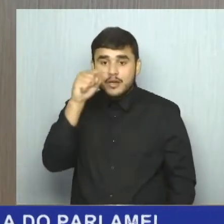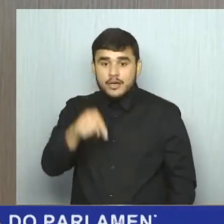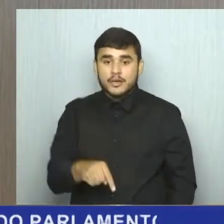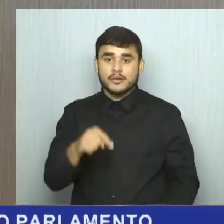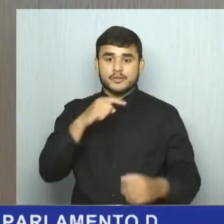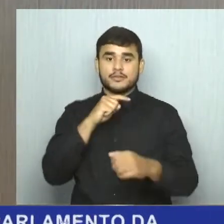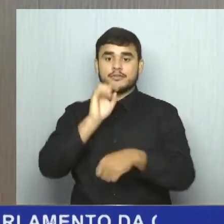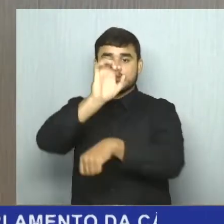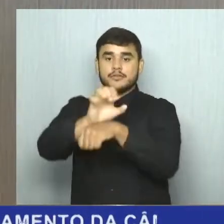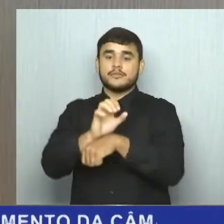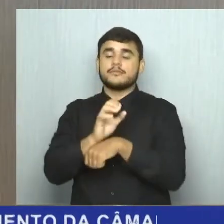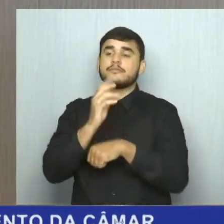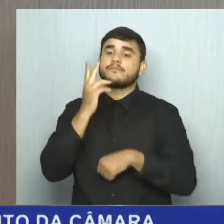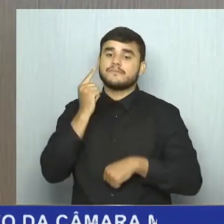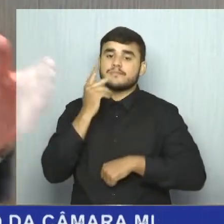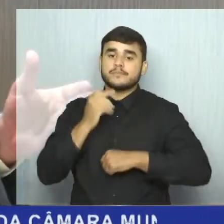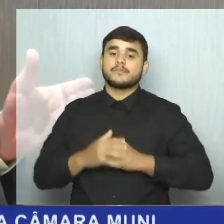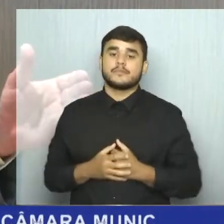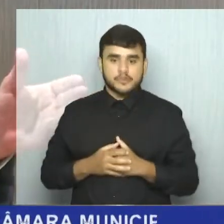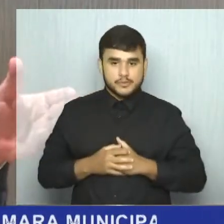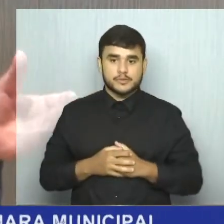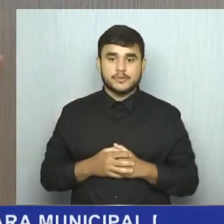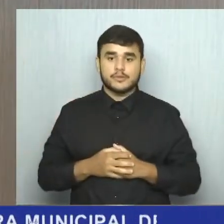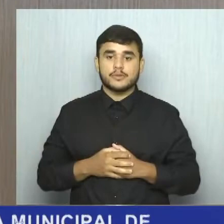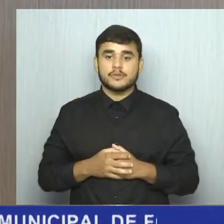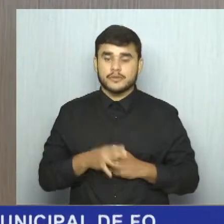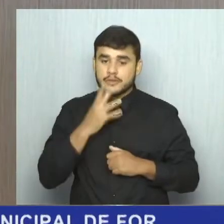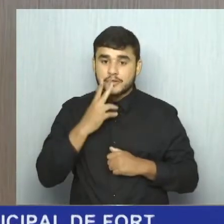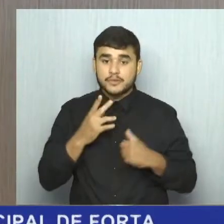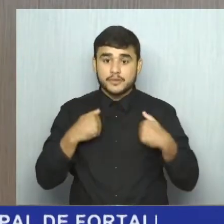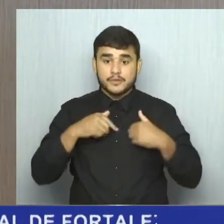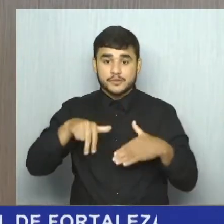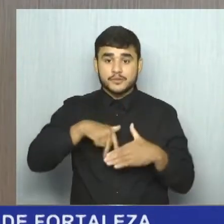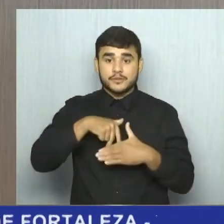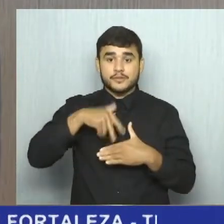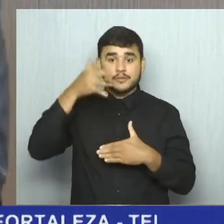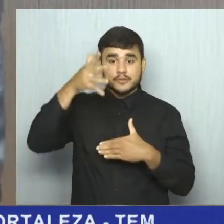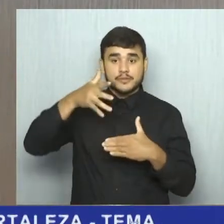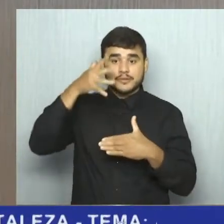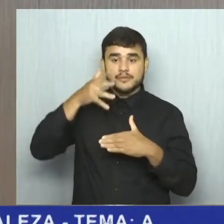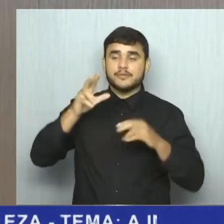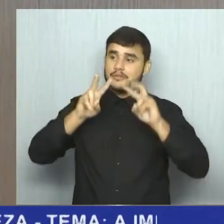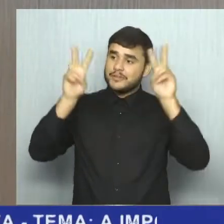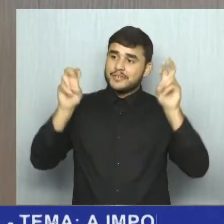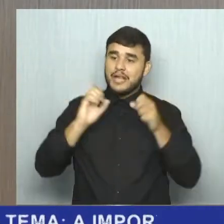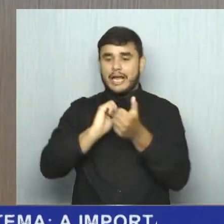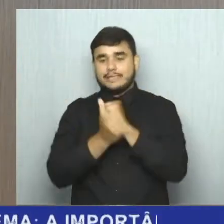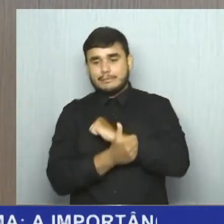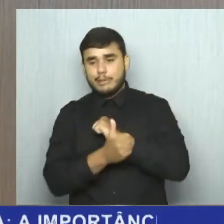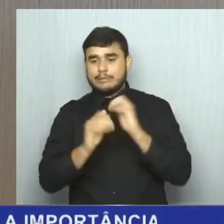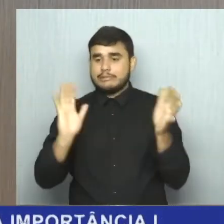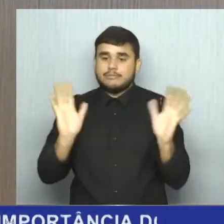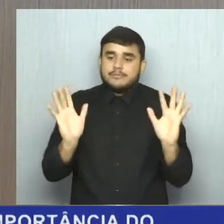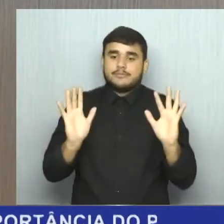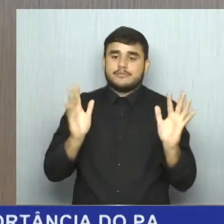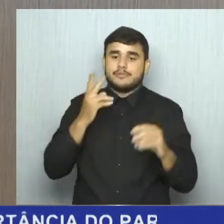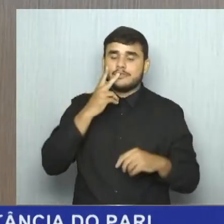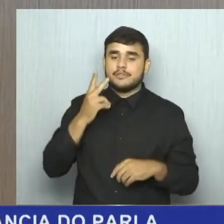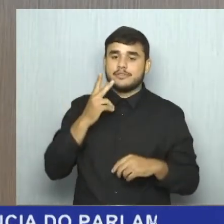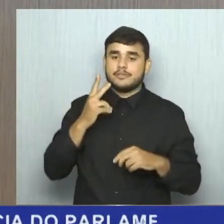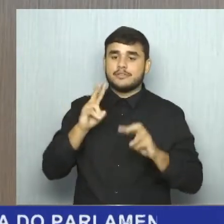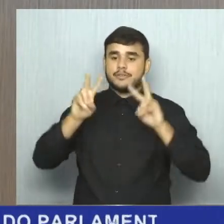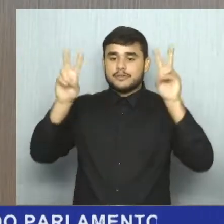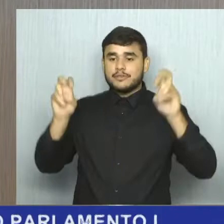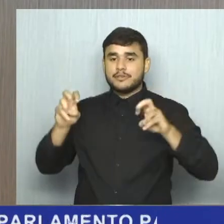lugar e por essa gente. Voltando, então, à nossa ciência política, que, de fato, não vim fazer comentário esportivo, muito menos do concurso de Miss. Não